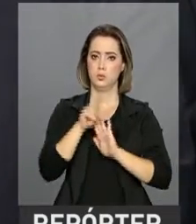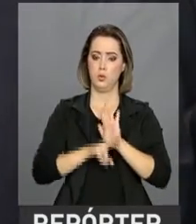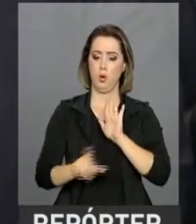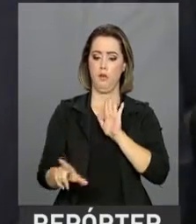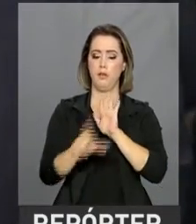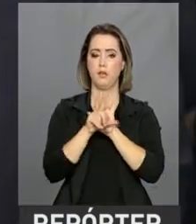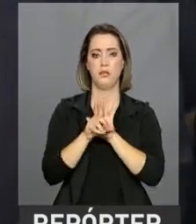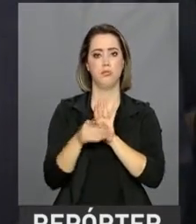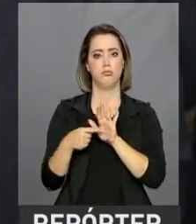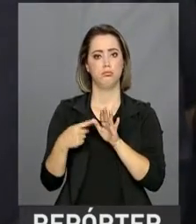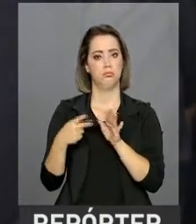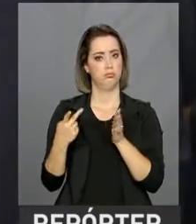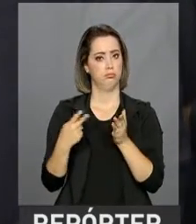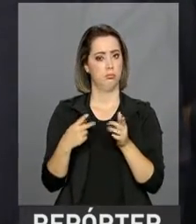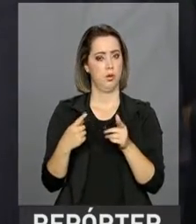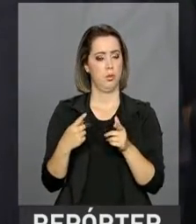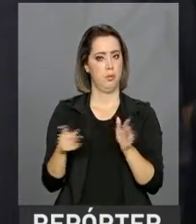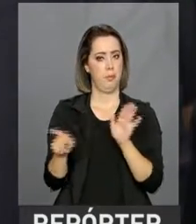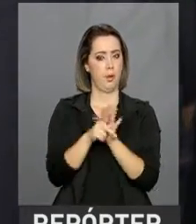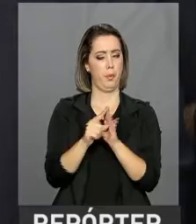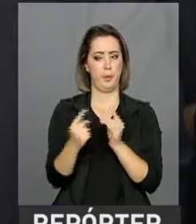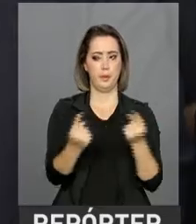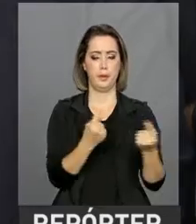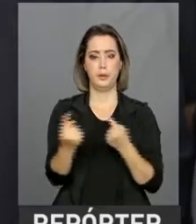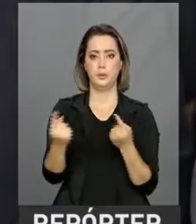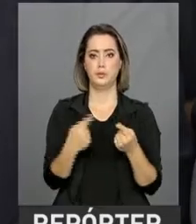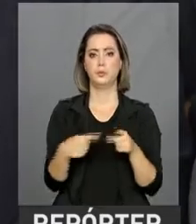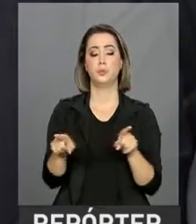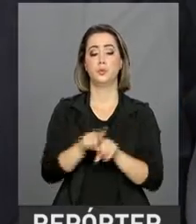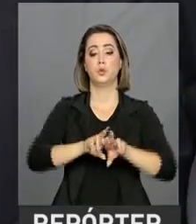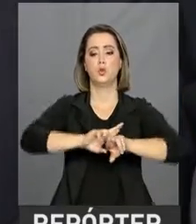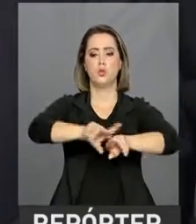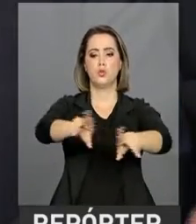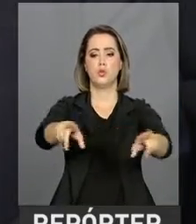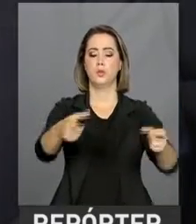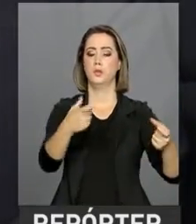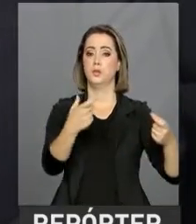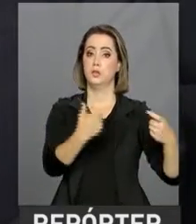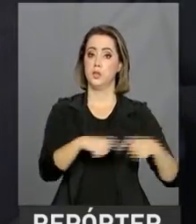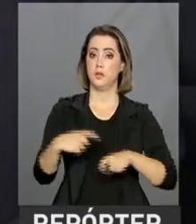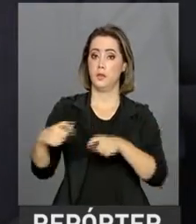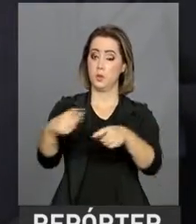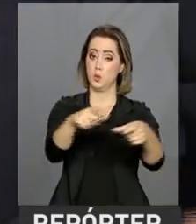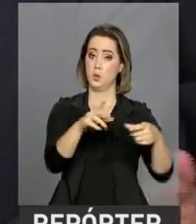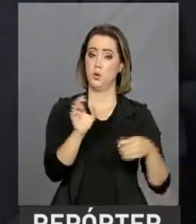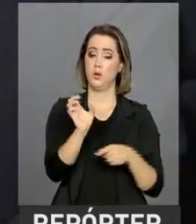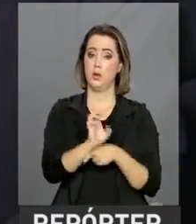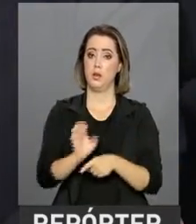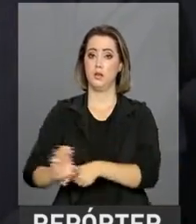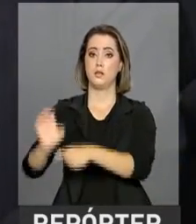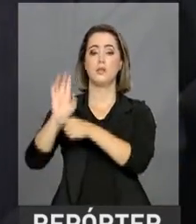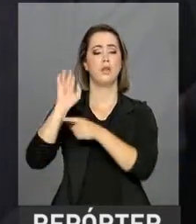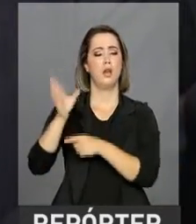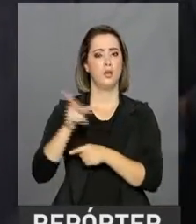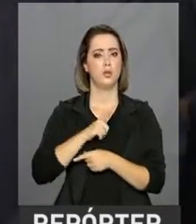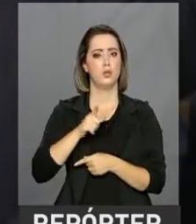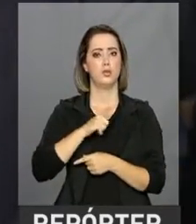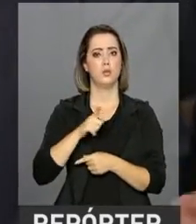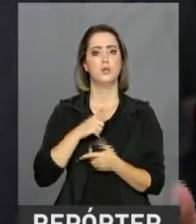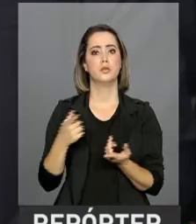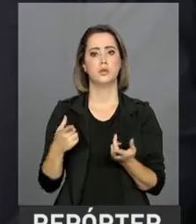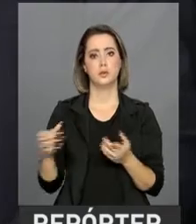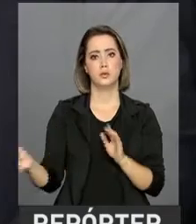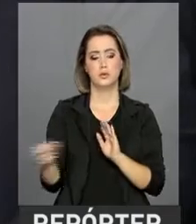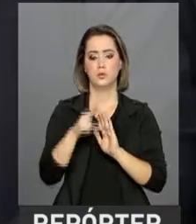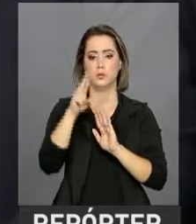a esta matéria devo dizer até que vários estados tenho consciência disto já providenciaram a sua